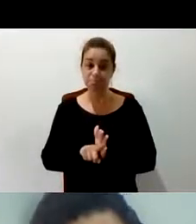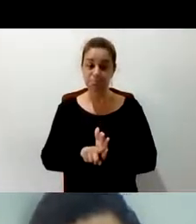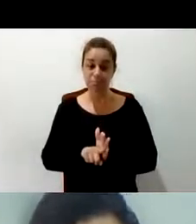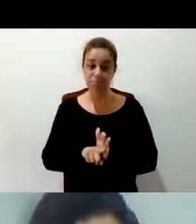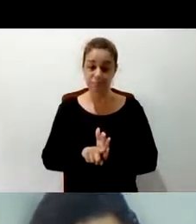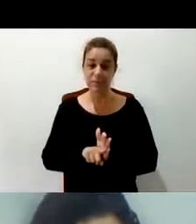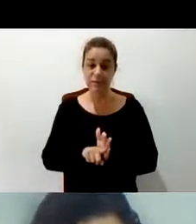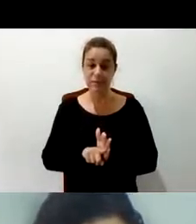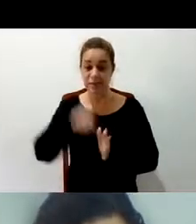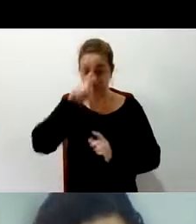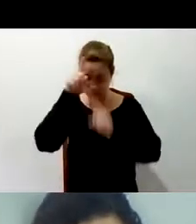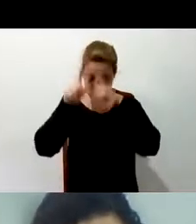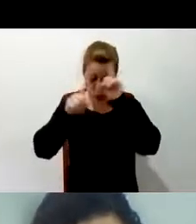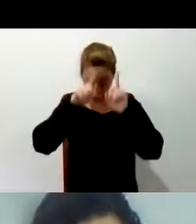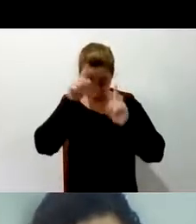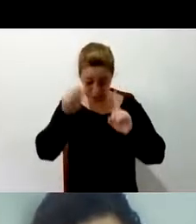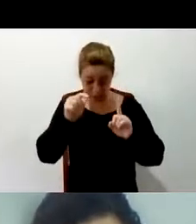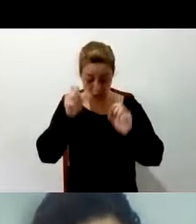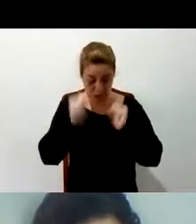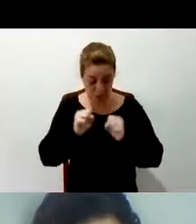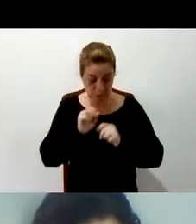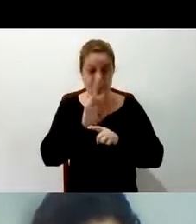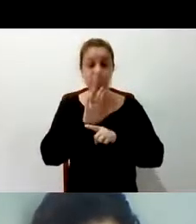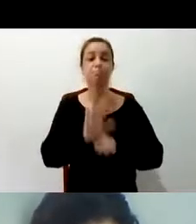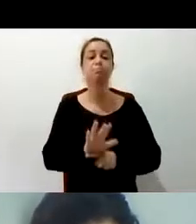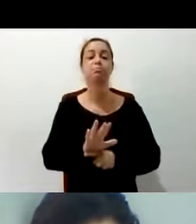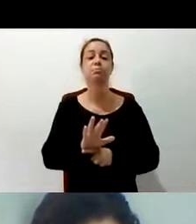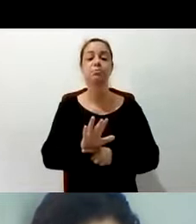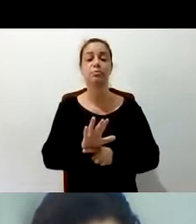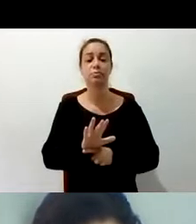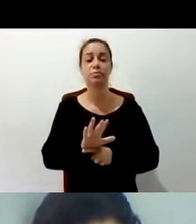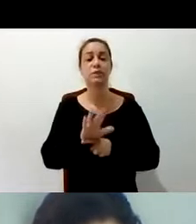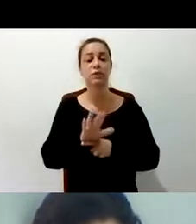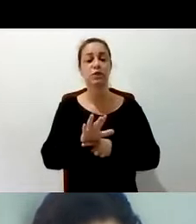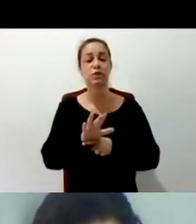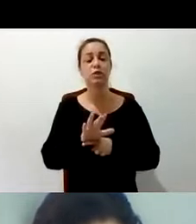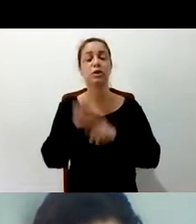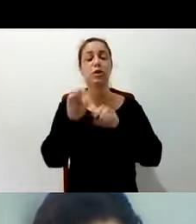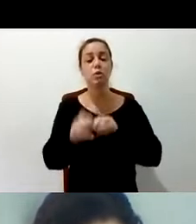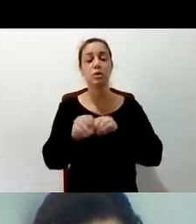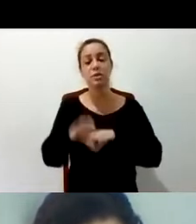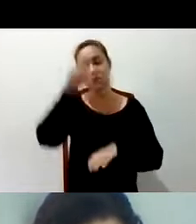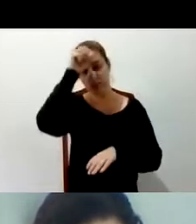junto, essa ideia de poder ajudar o melhor ensino-aprendizagem do aluno.